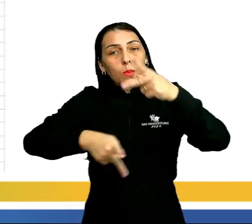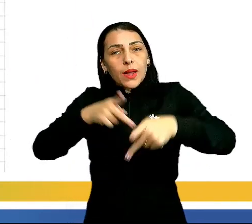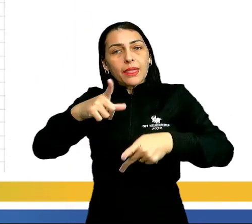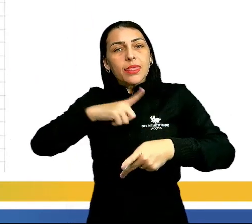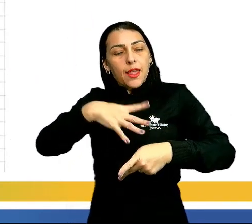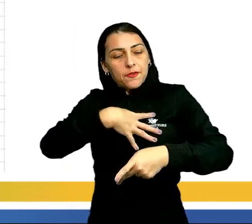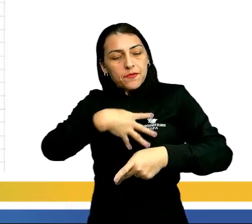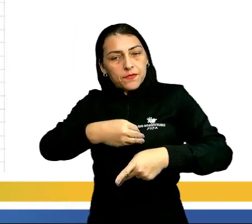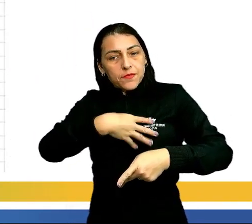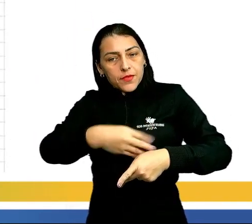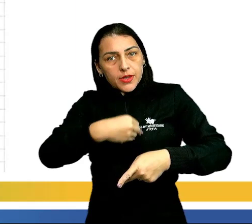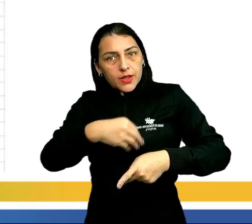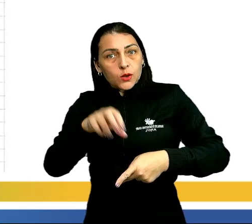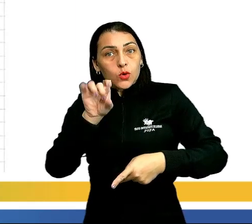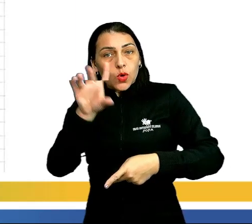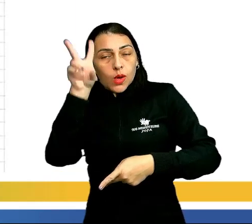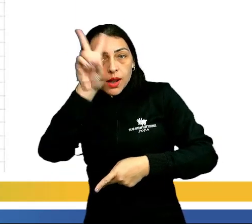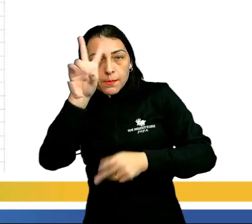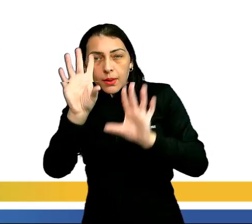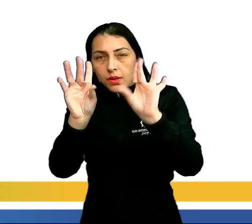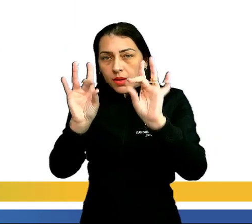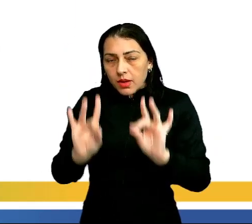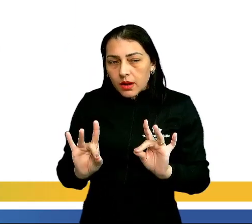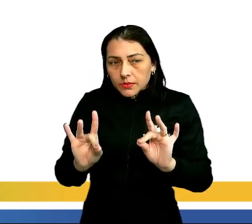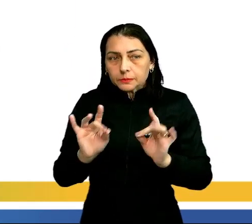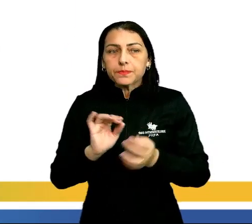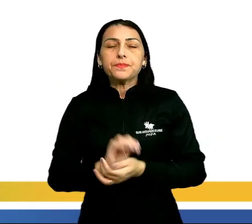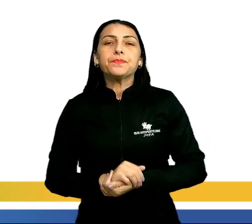ter filhos. Só lembrando desse detalhe.